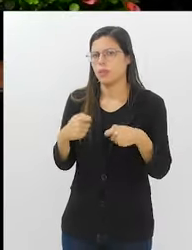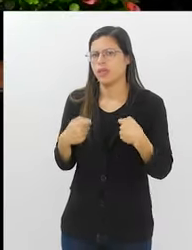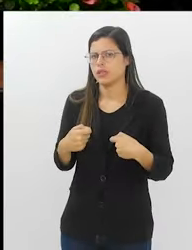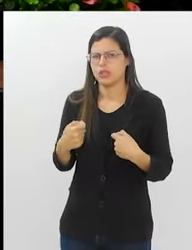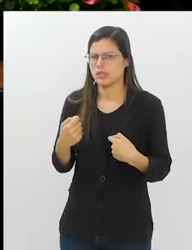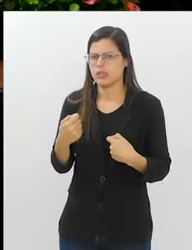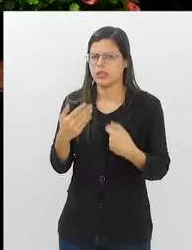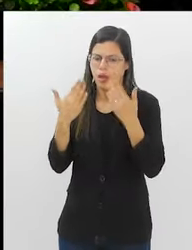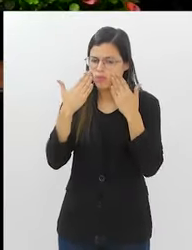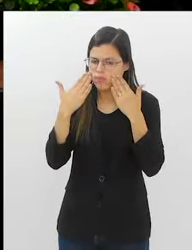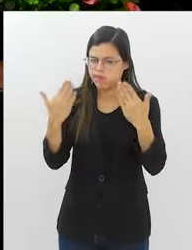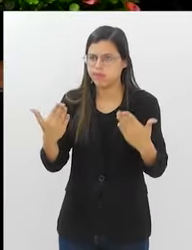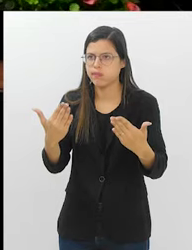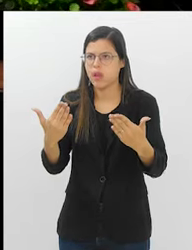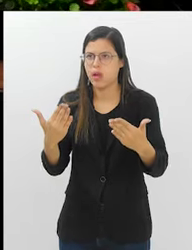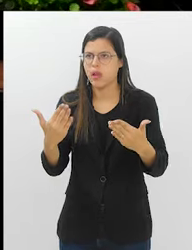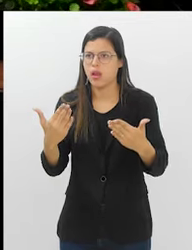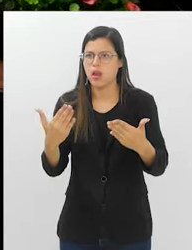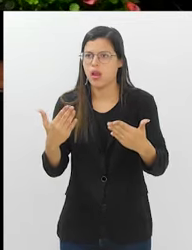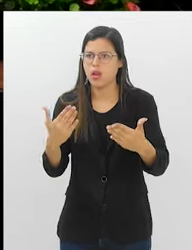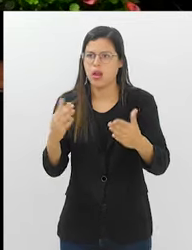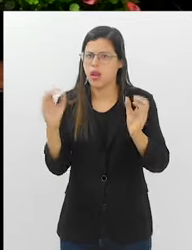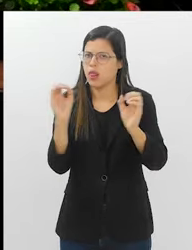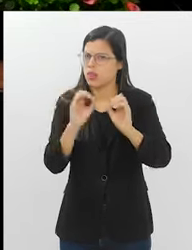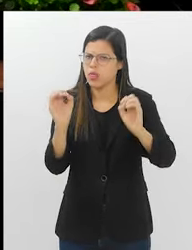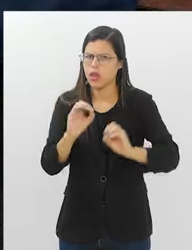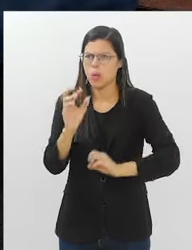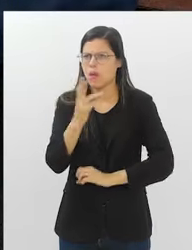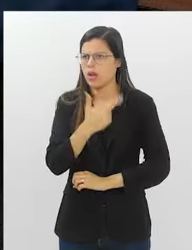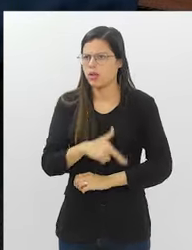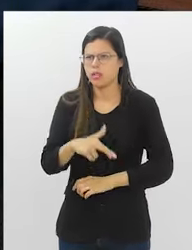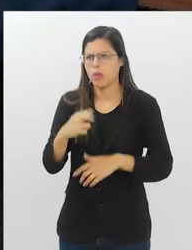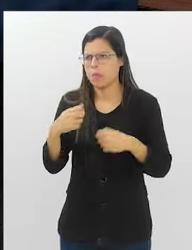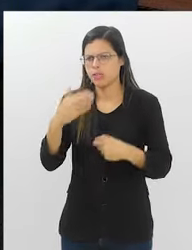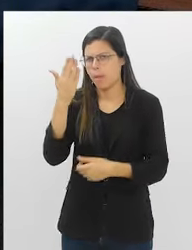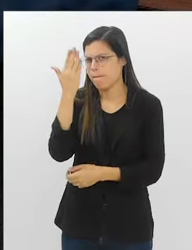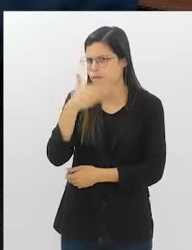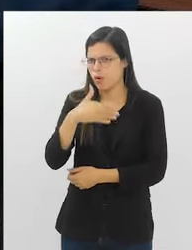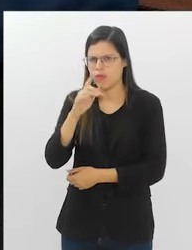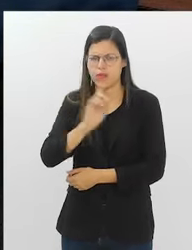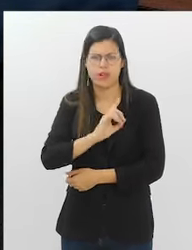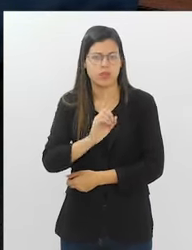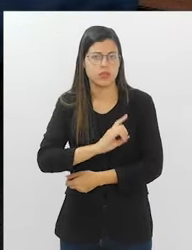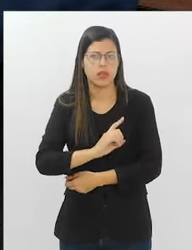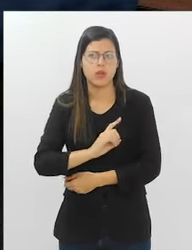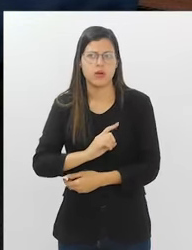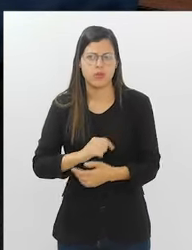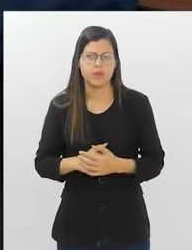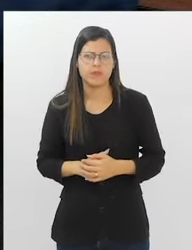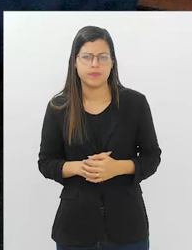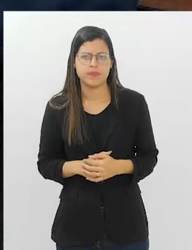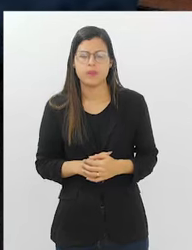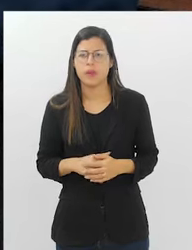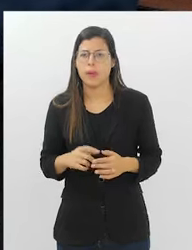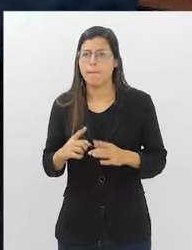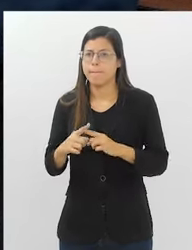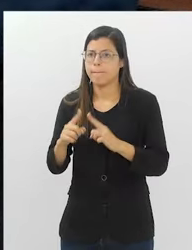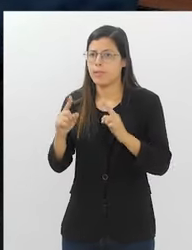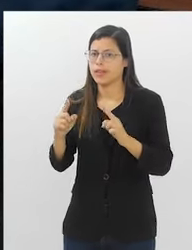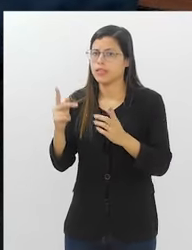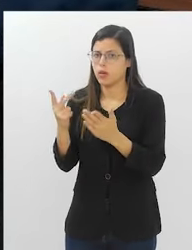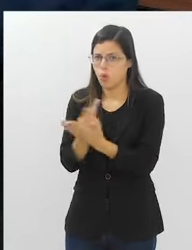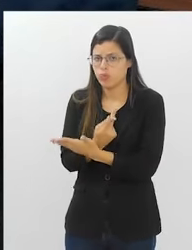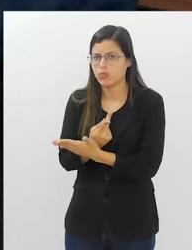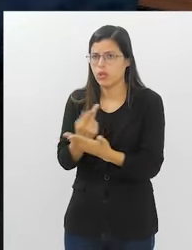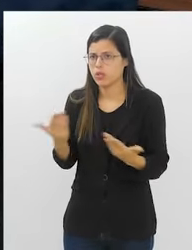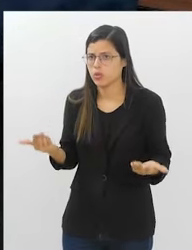precisar disso. A gente deveria ir... Nenhuma religião deveria precisar provar nada, né? Do fenômeno. Não precisaria do fenômeno. Mas ele